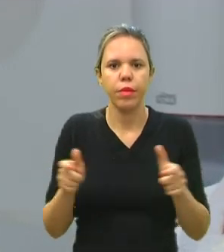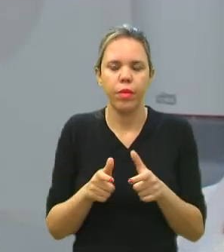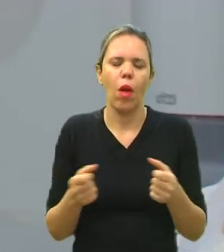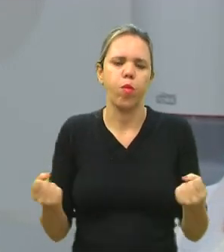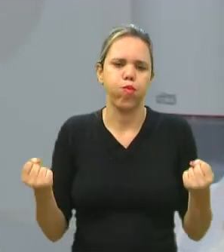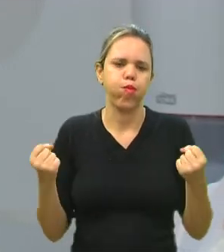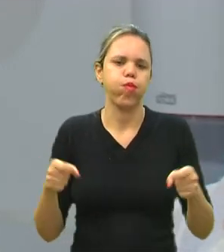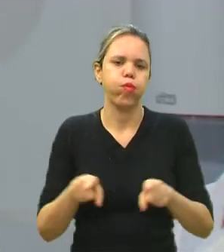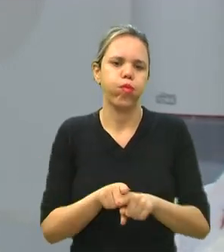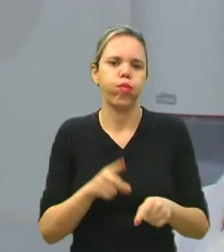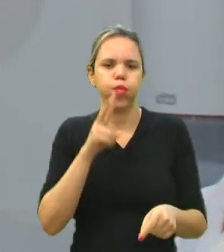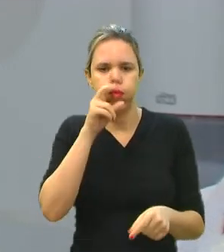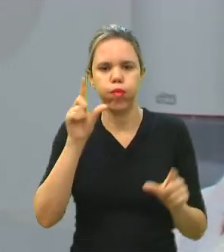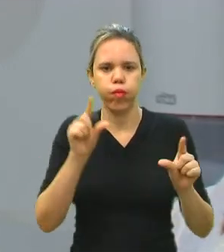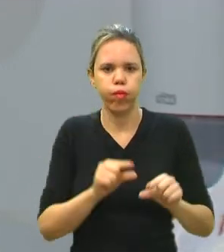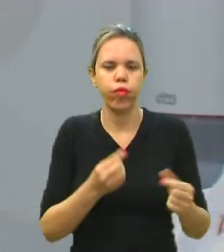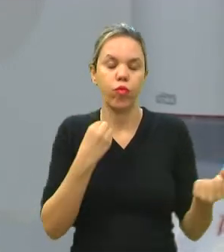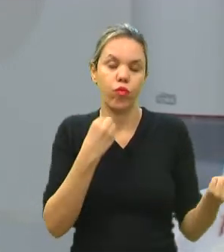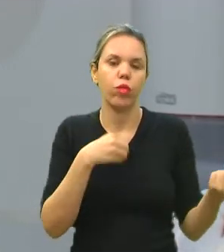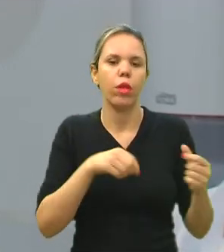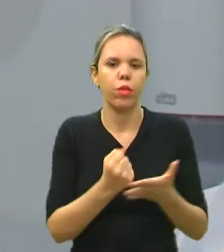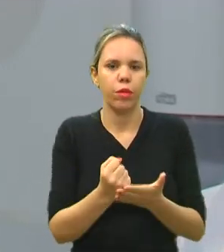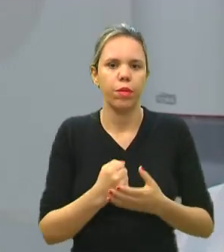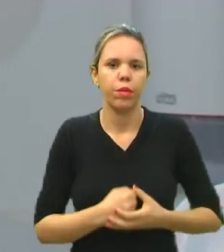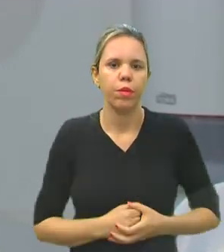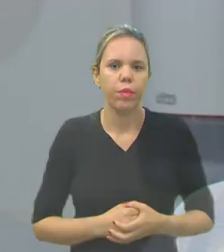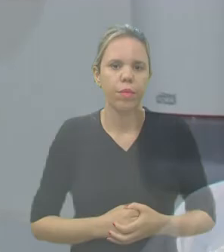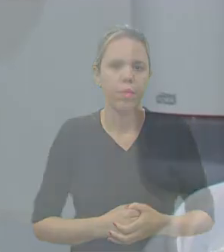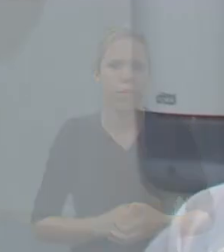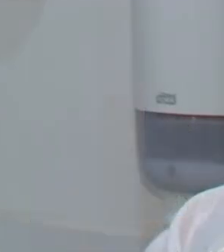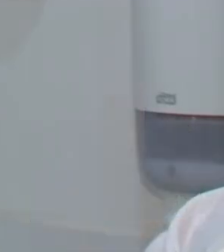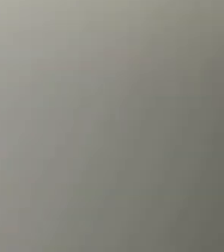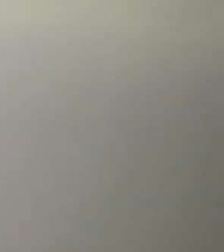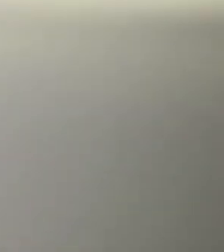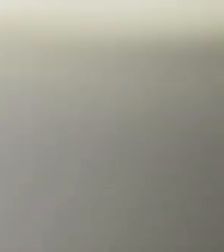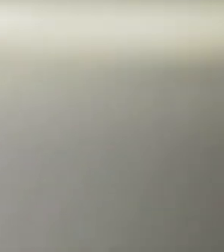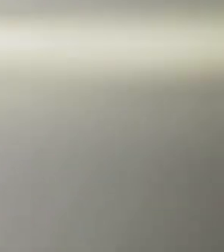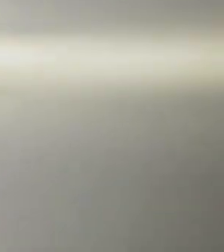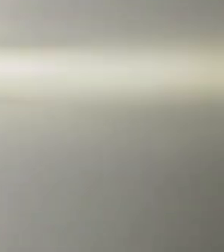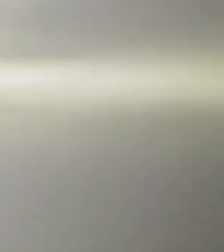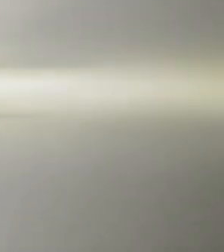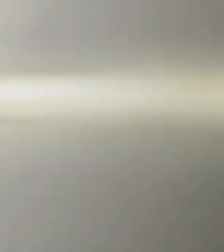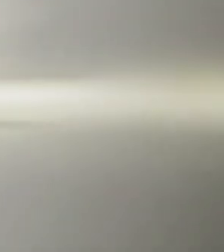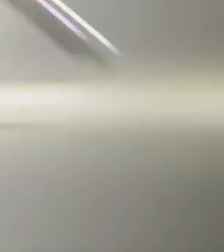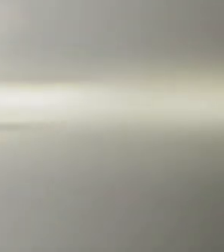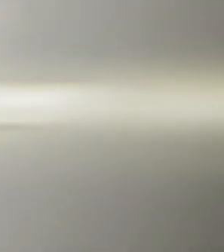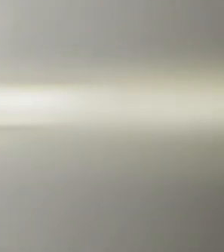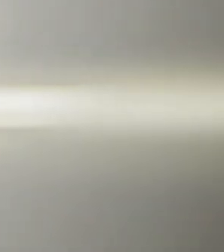conta da perda de massa muscular, tá bom? Isso também ajuda bastante.